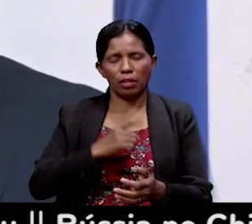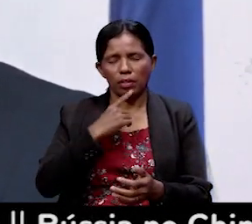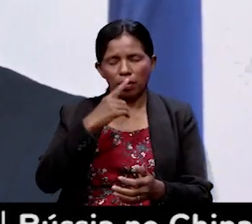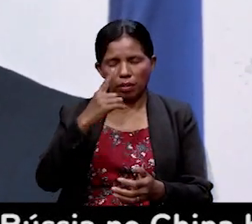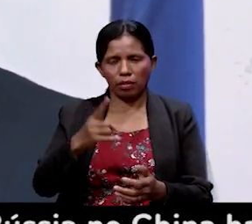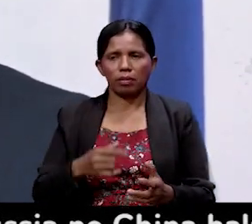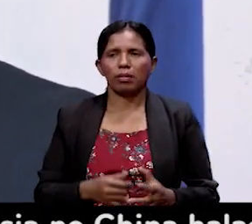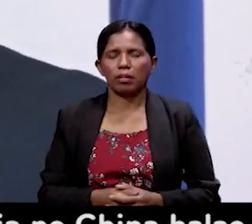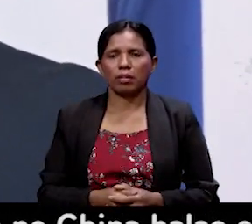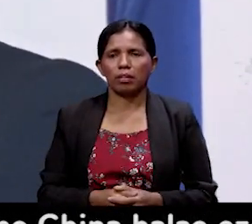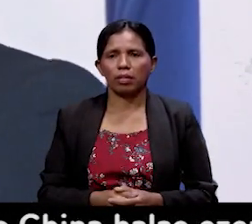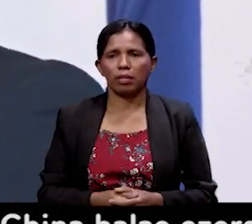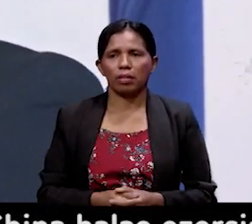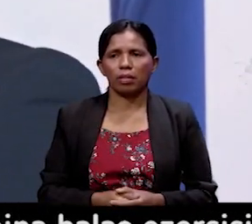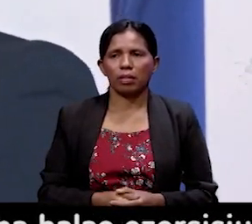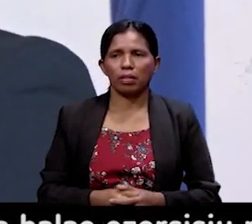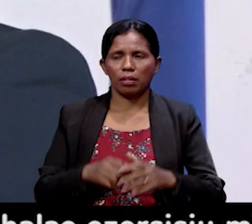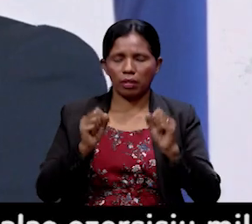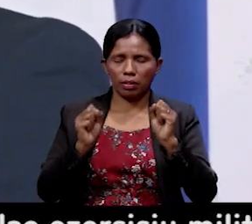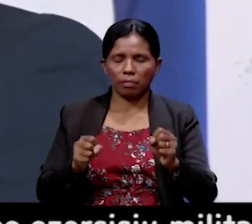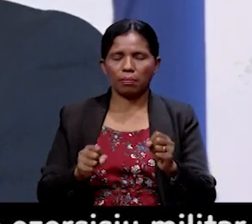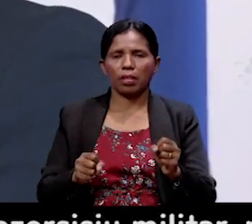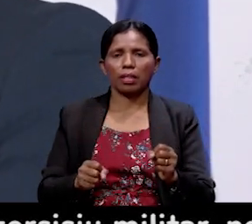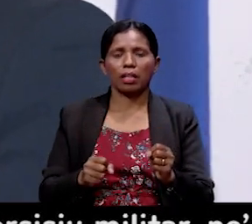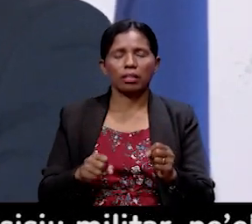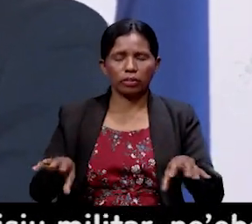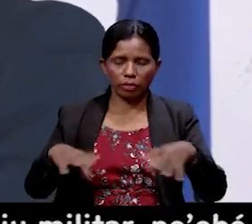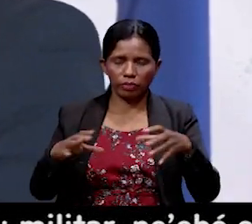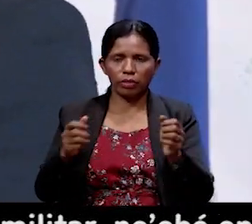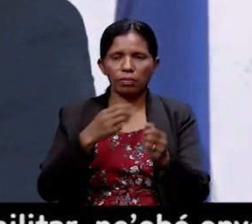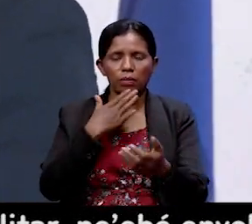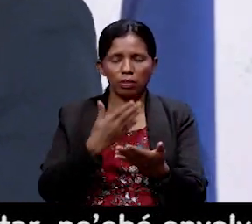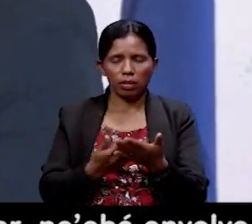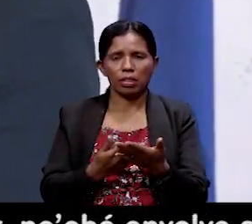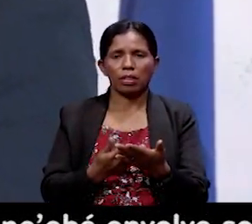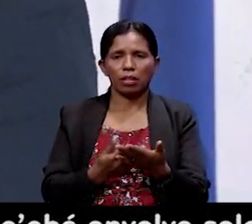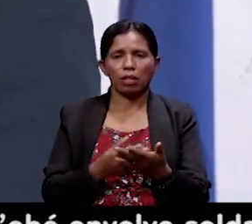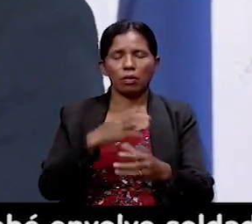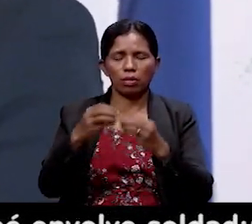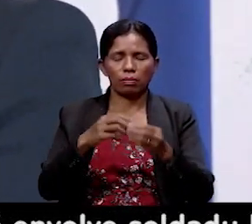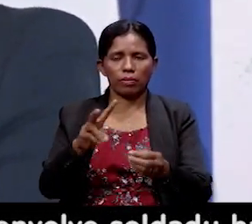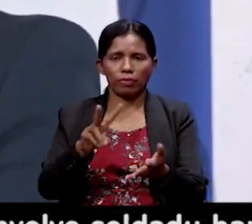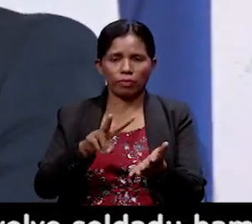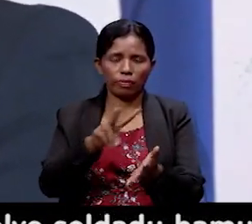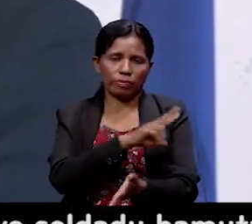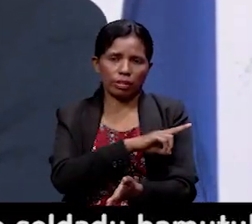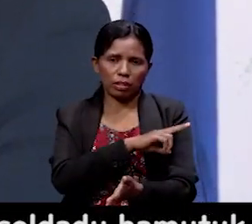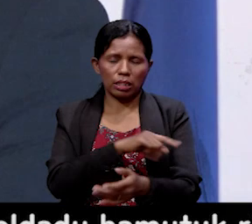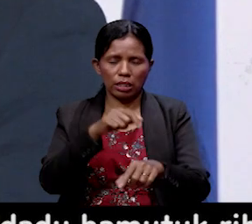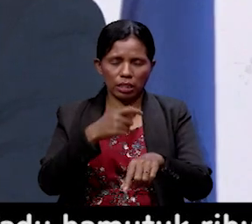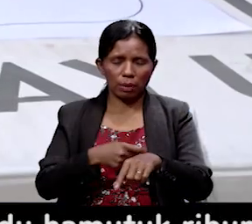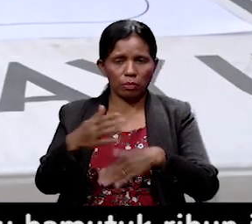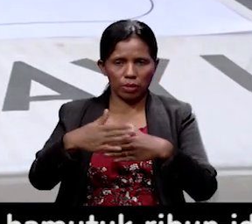neve, mas mais, ele acelera a cobertura da vacina para a população trajeto e tempo para a minha